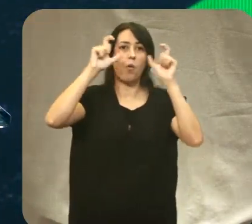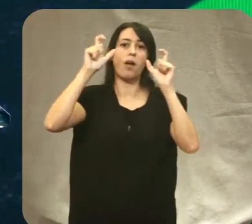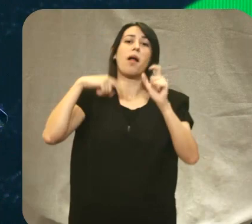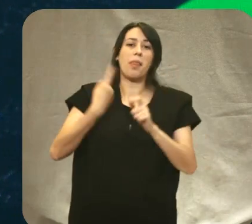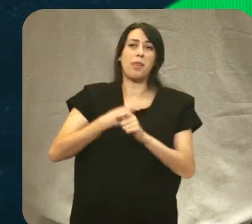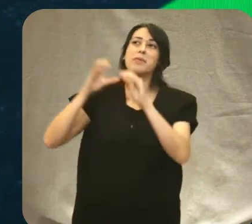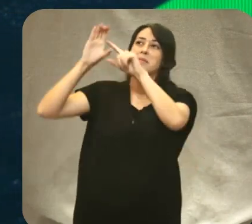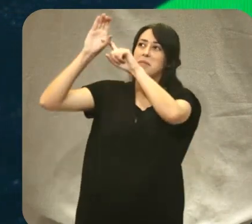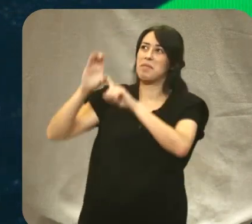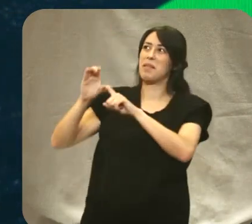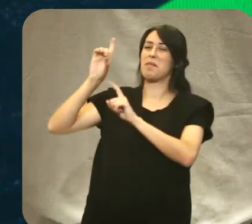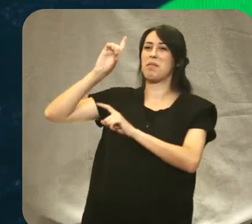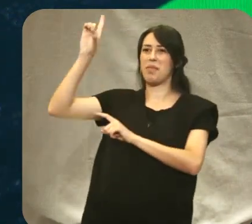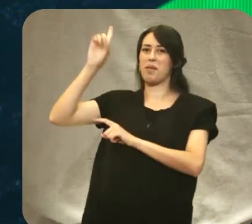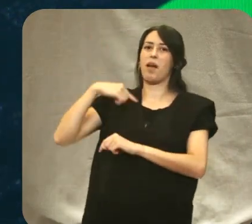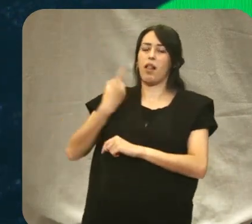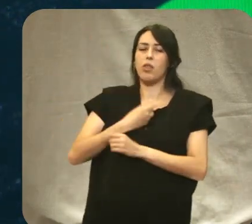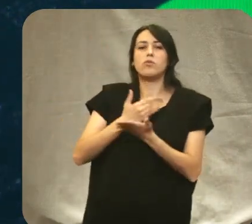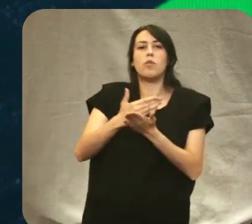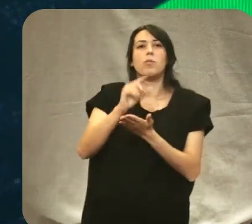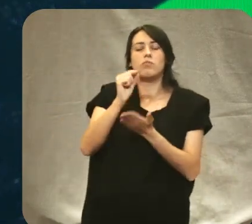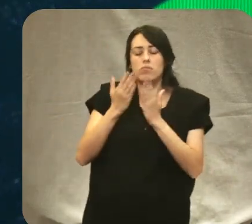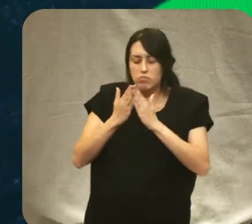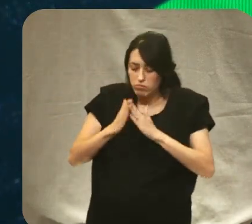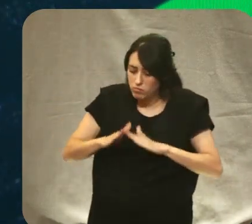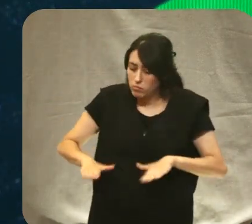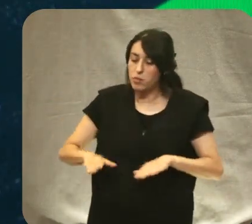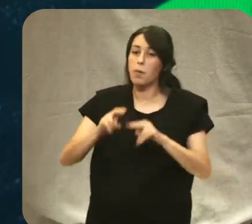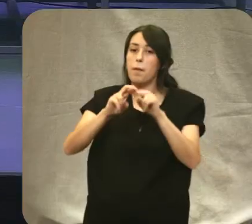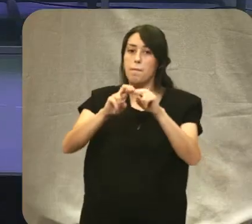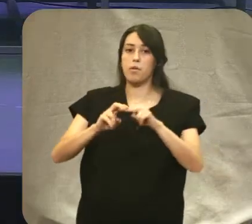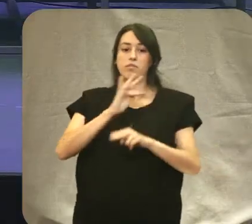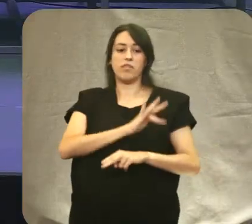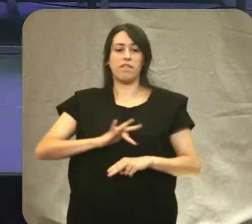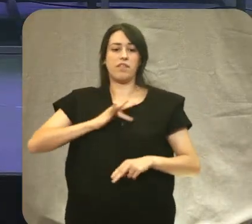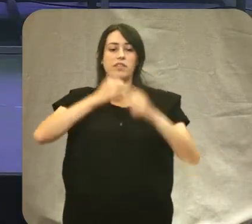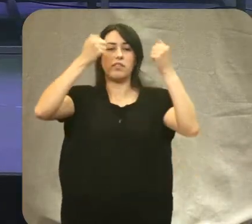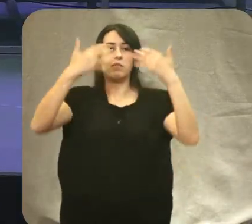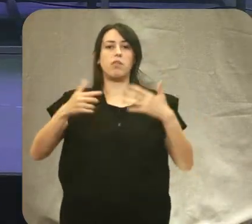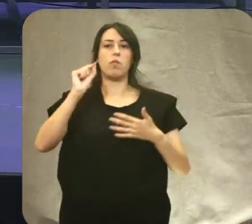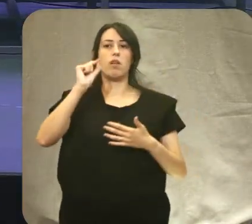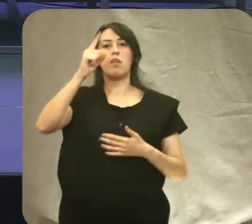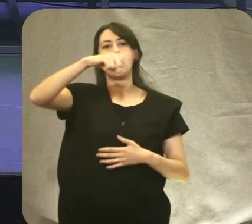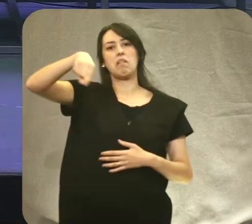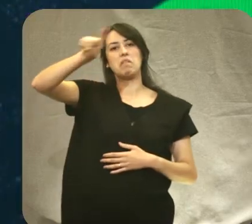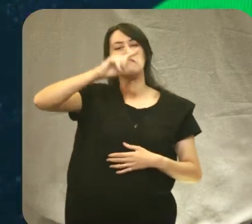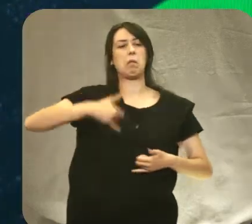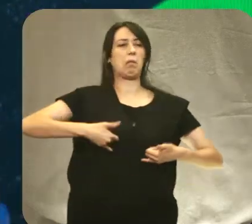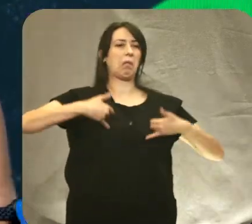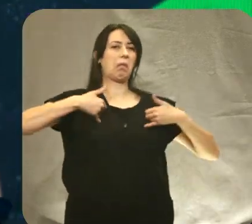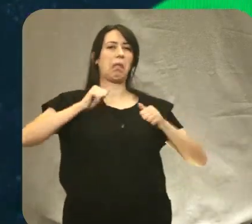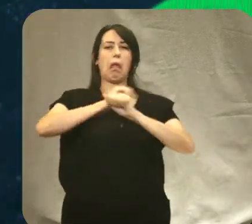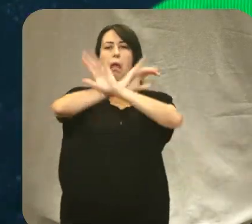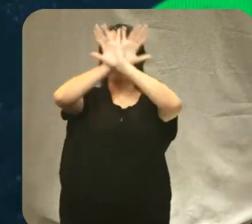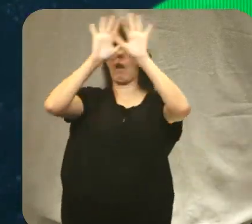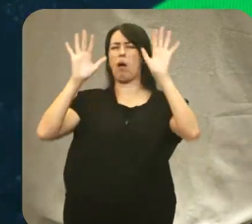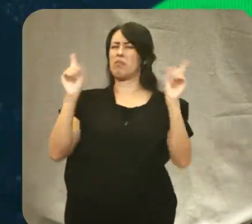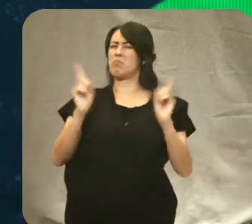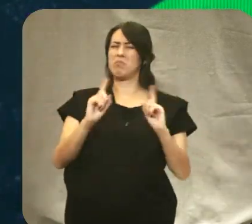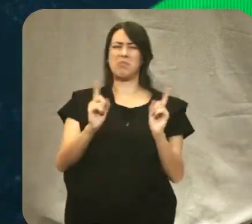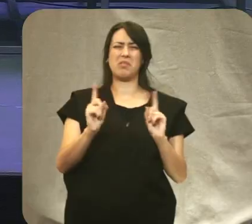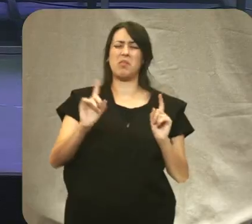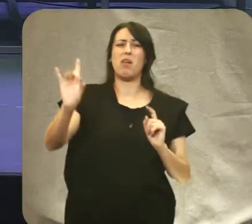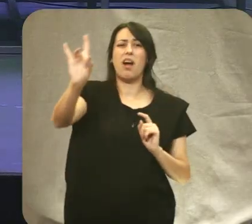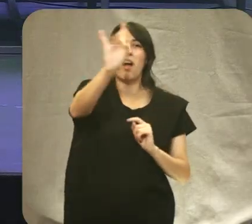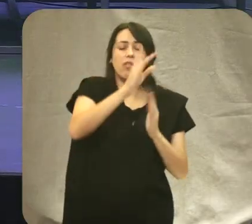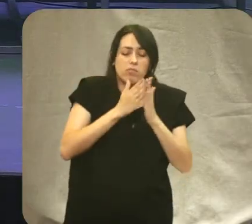humildes. É por isso que a Bíblia diz em Filipenses 2:3, nada façais por partidarismo ou vanglória, mas por humildade, considerando cada